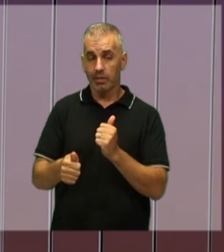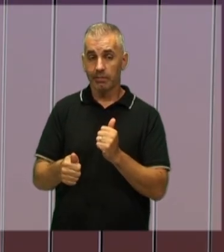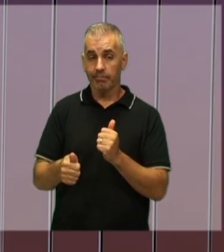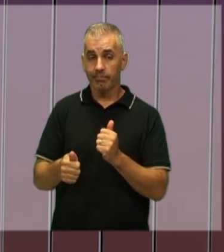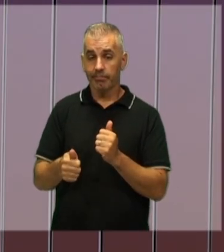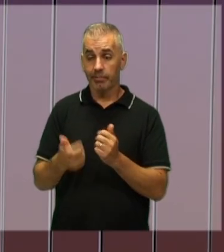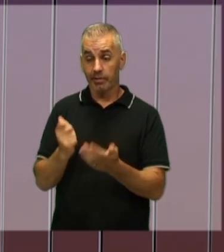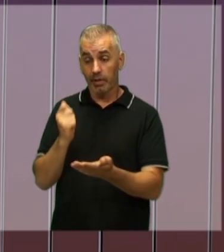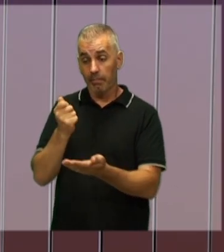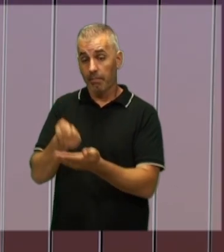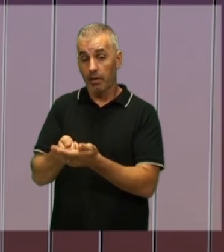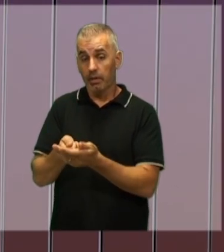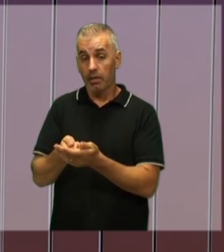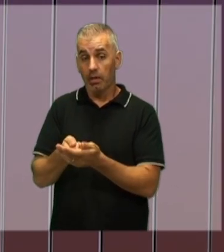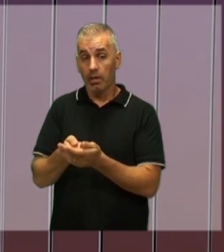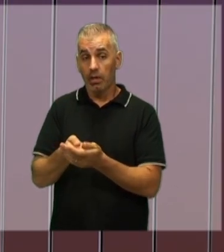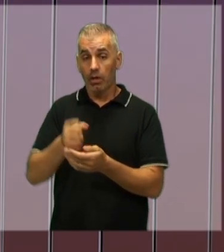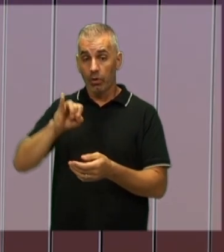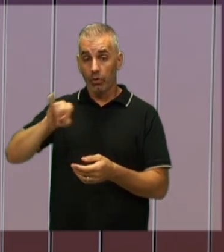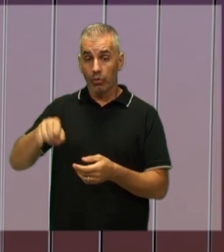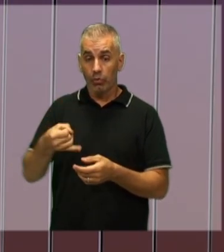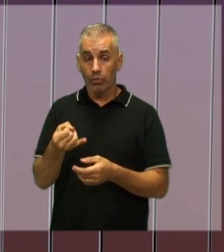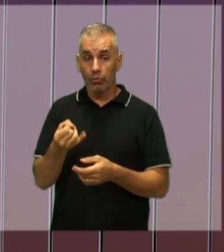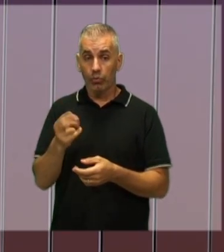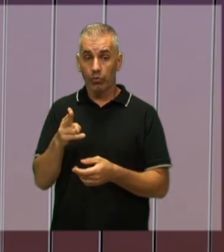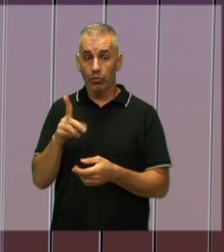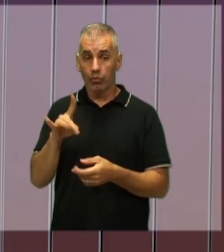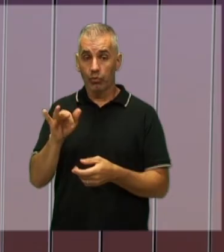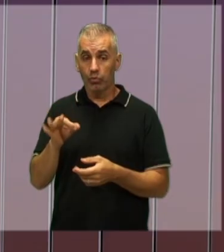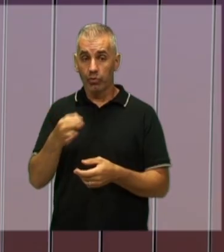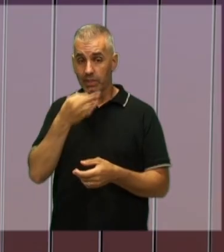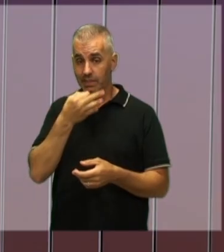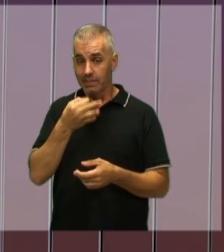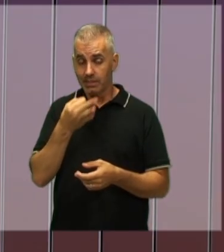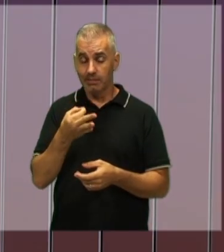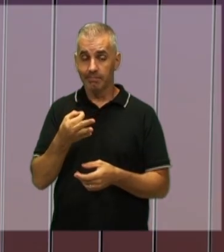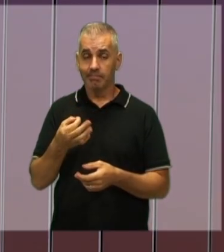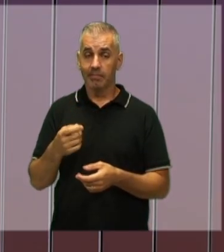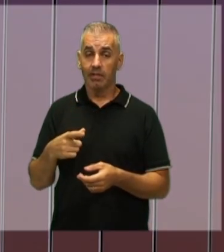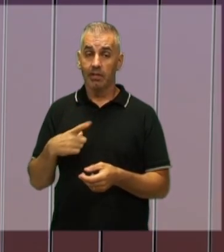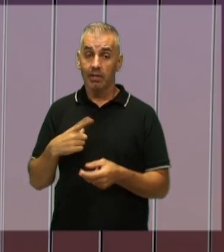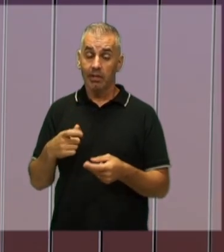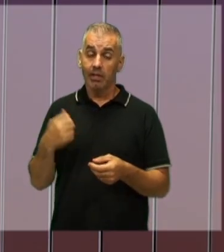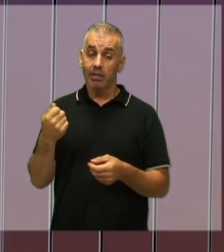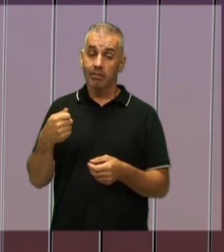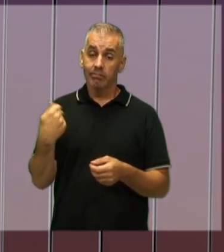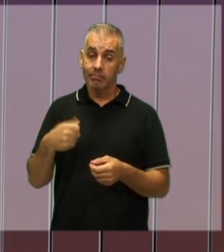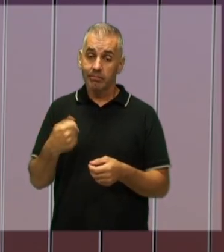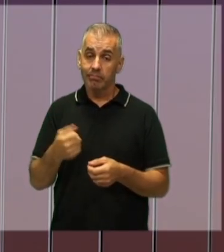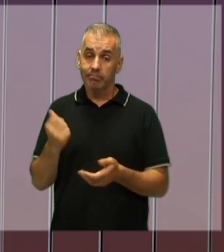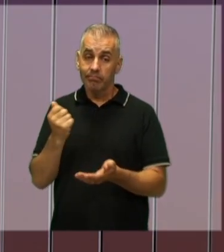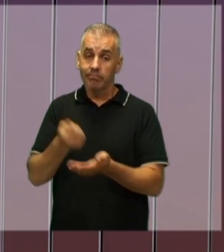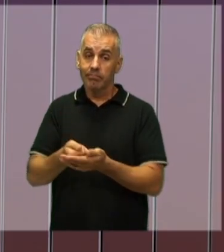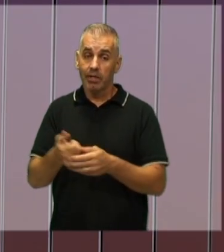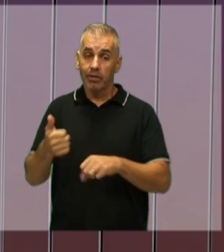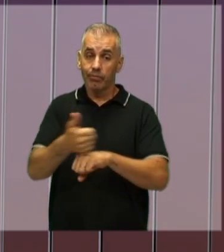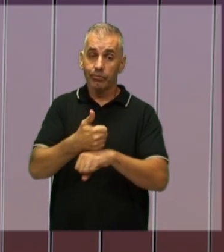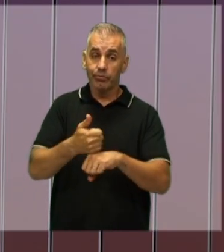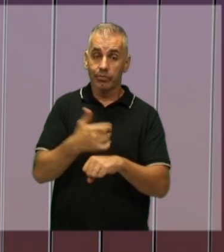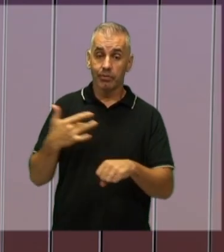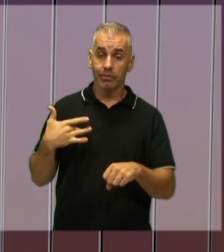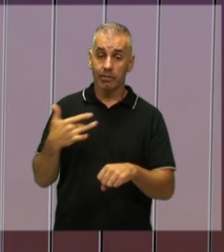os juízes, né? Tanto auxiliar quanto o principal. Eles contratam profissional da saúde, tá? Eles